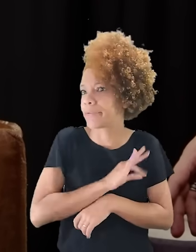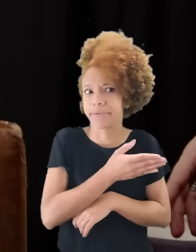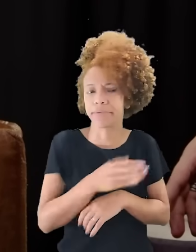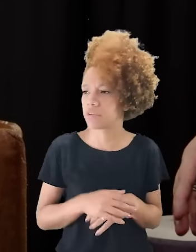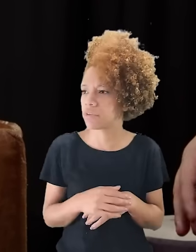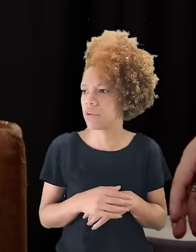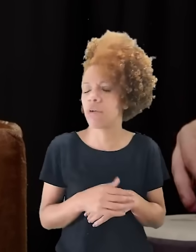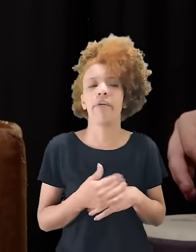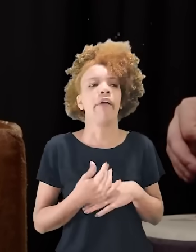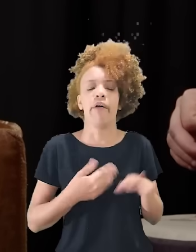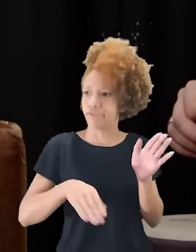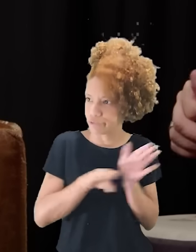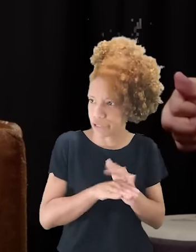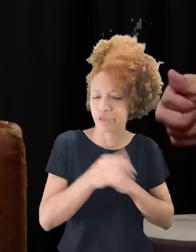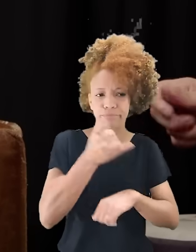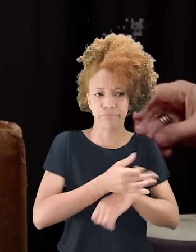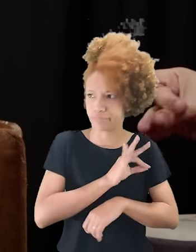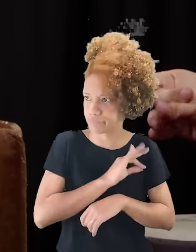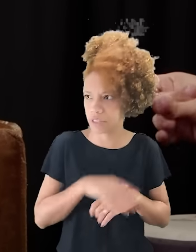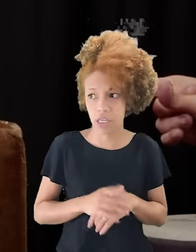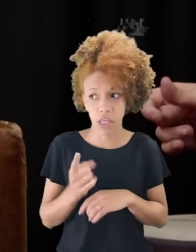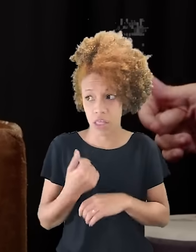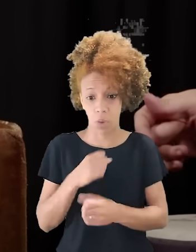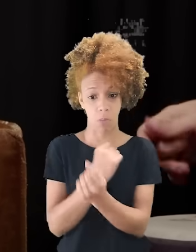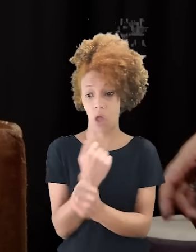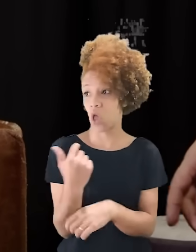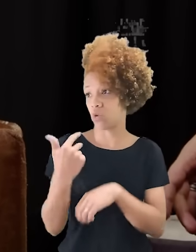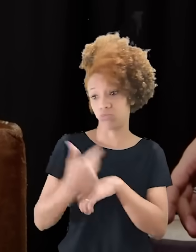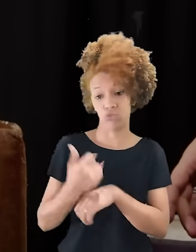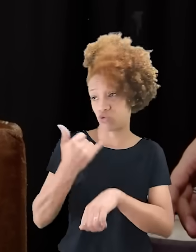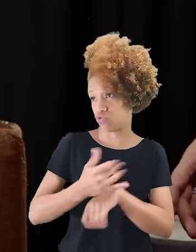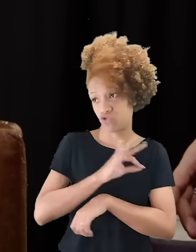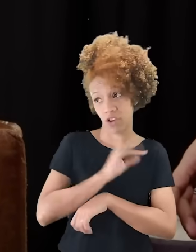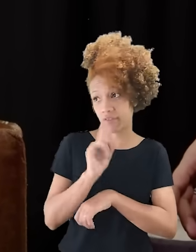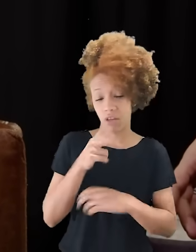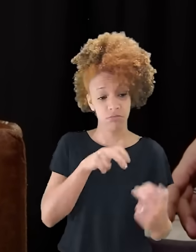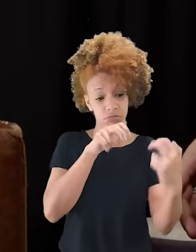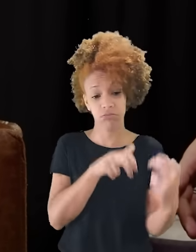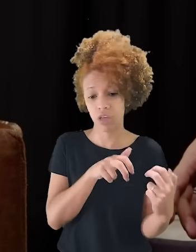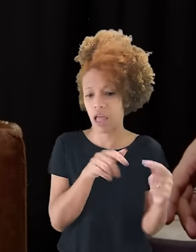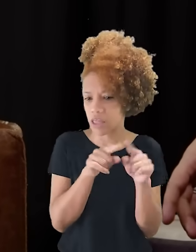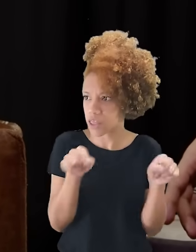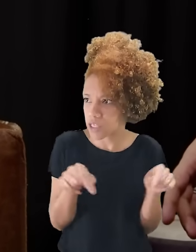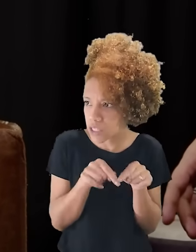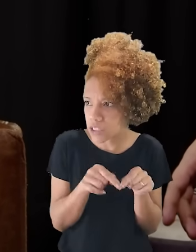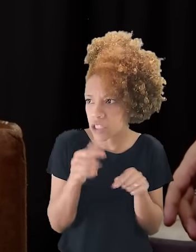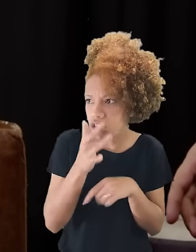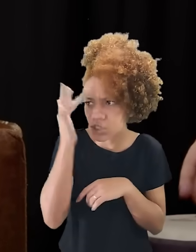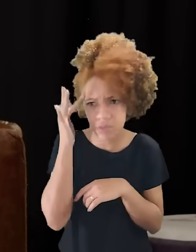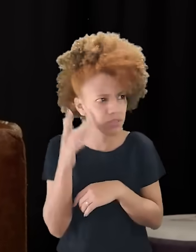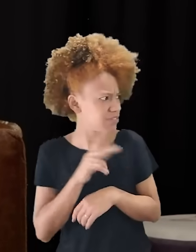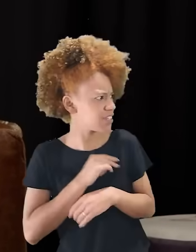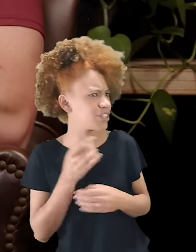delegacia aí fui parar na delegacia sentei e eles não me botaram na frente de um delegado eles me botaram naquela salinha de